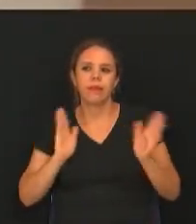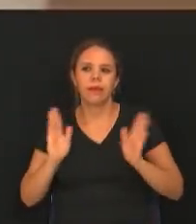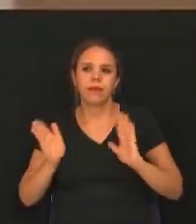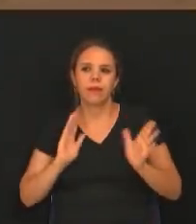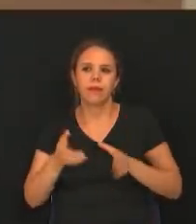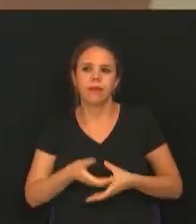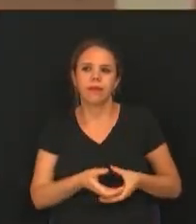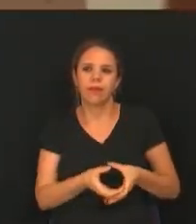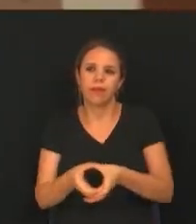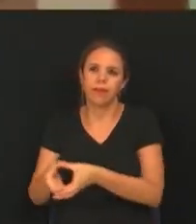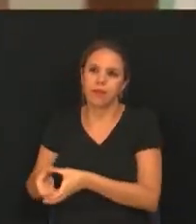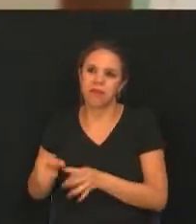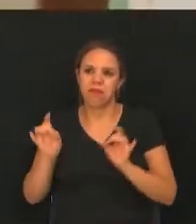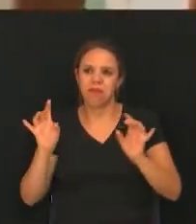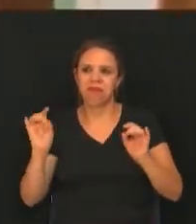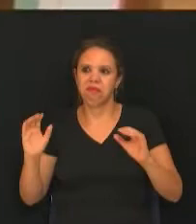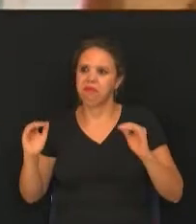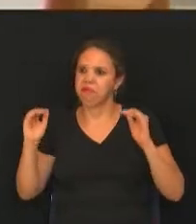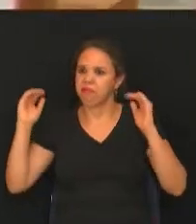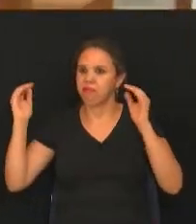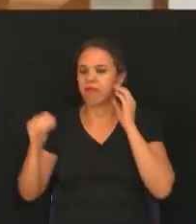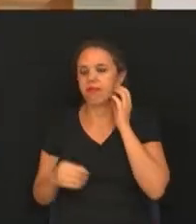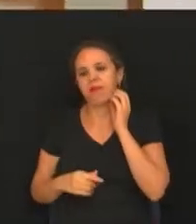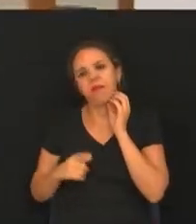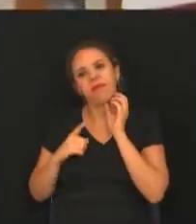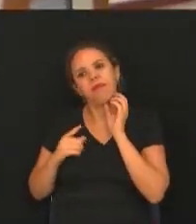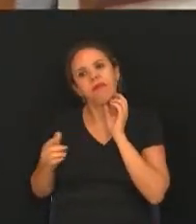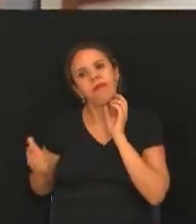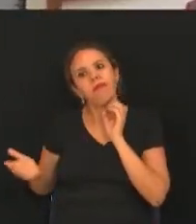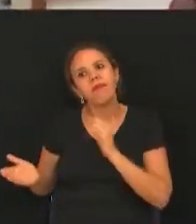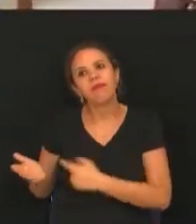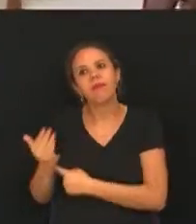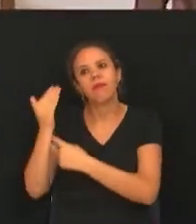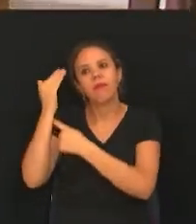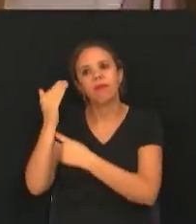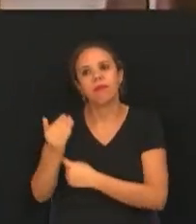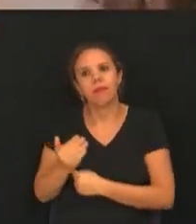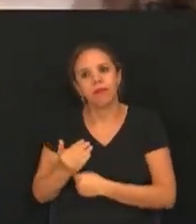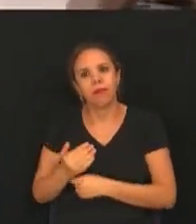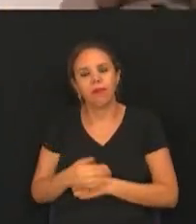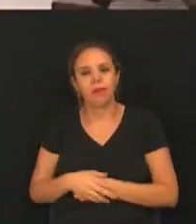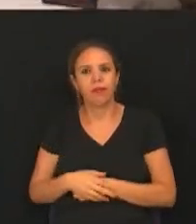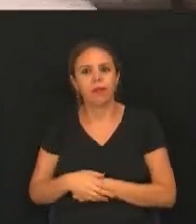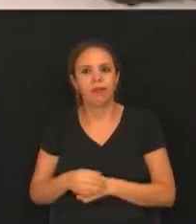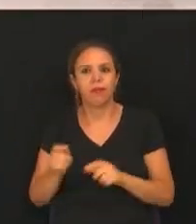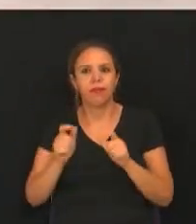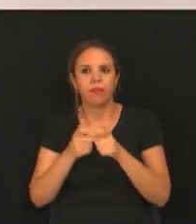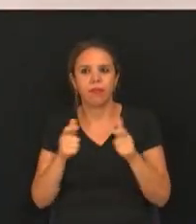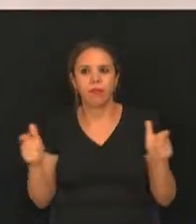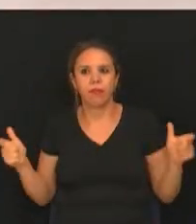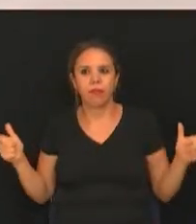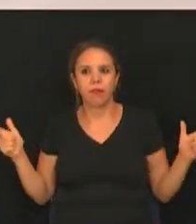de última geração. Então é a tecnologia, é o Corpo de Bombeiro ampliando o serviço para quê? Para